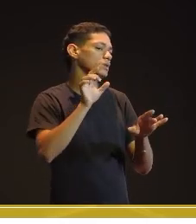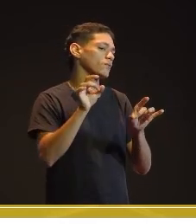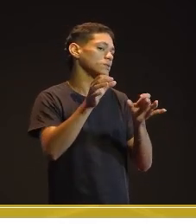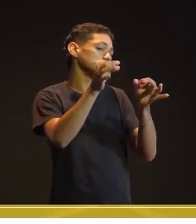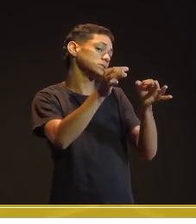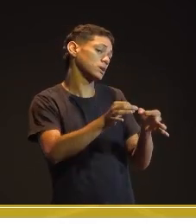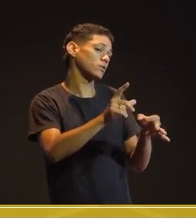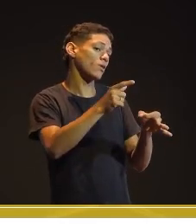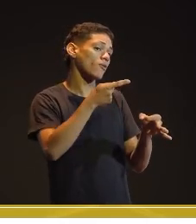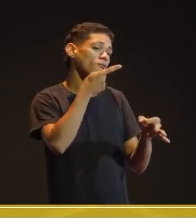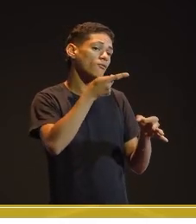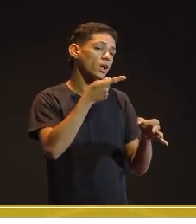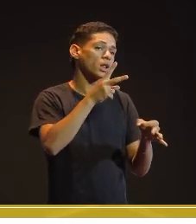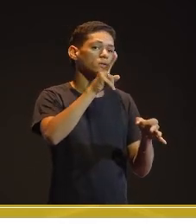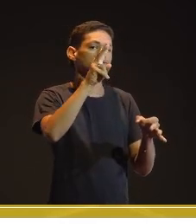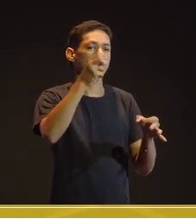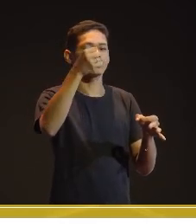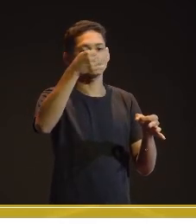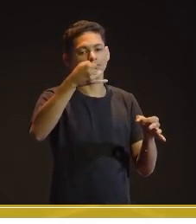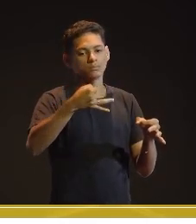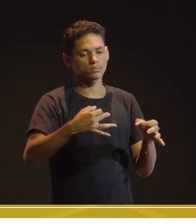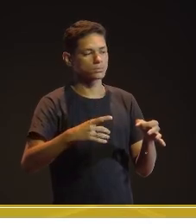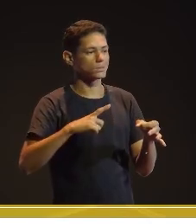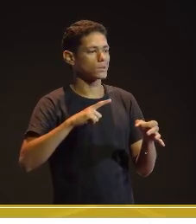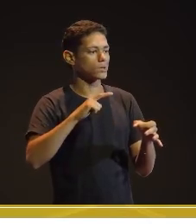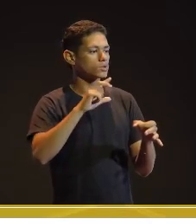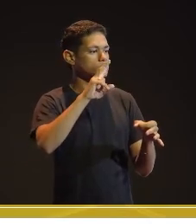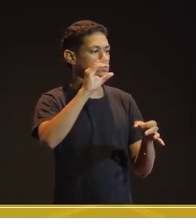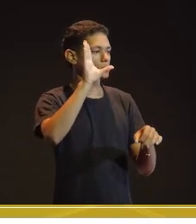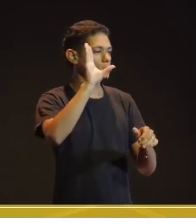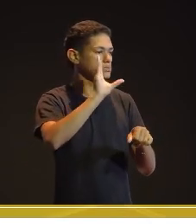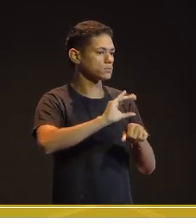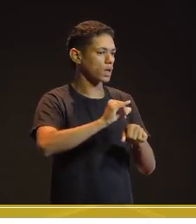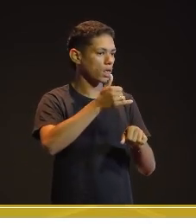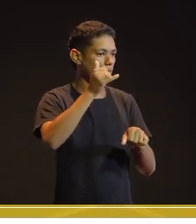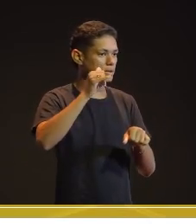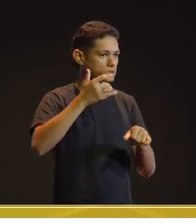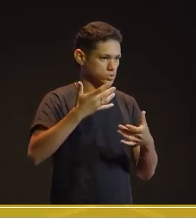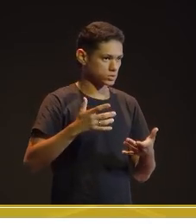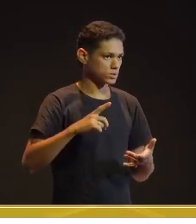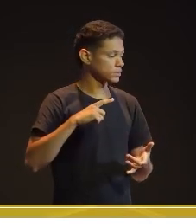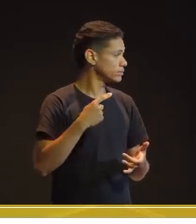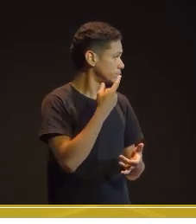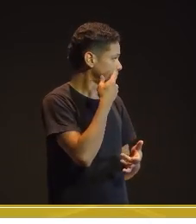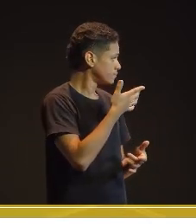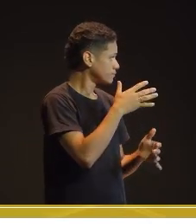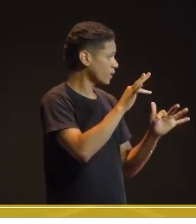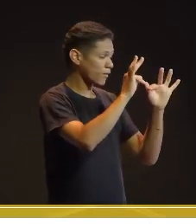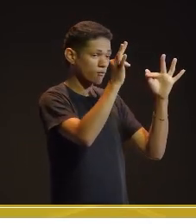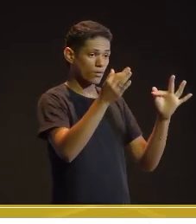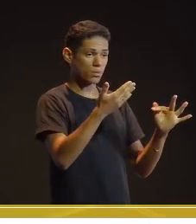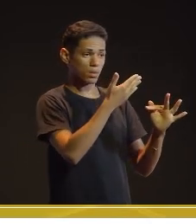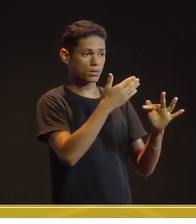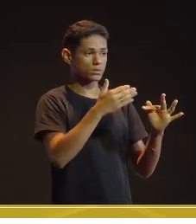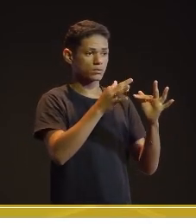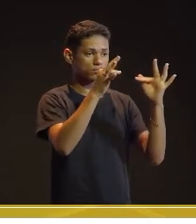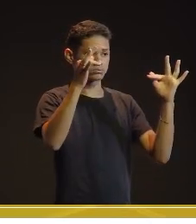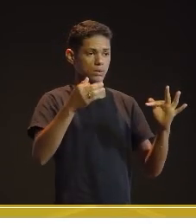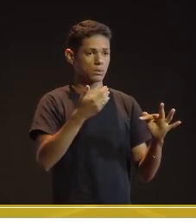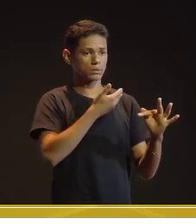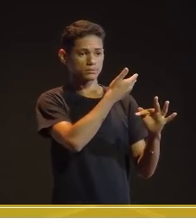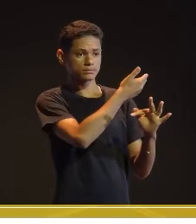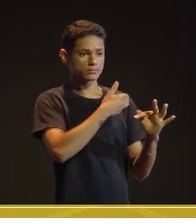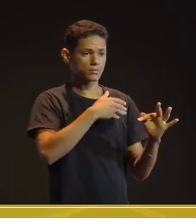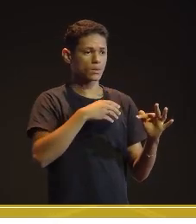mais adequada, que é falar em custo nivelado de energia. A fórmula está no quadro, e ela é muito simples de entender, pessoal.